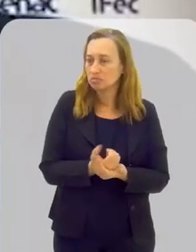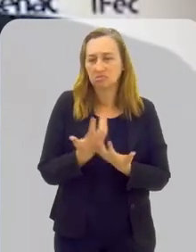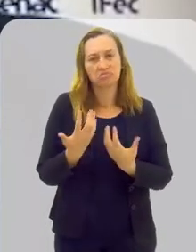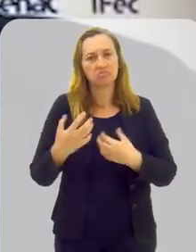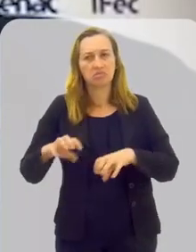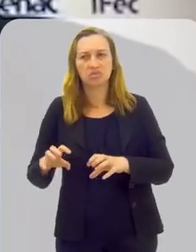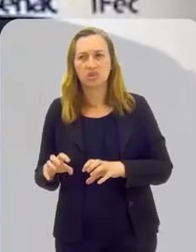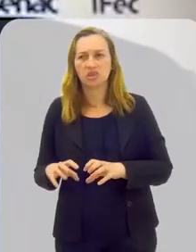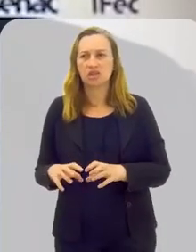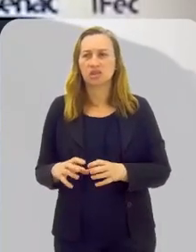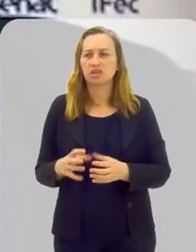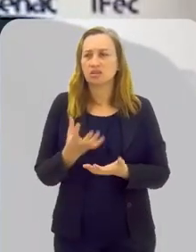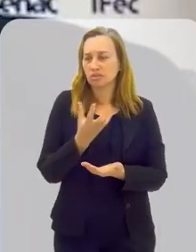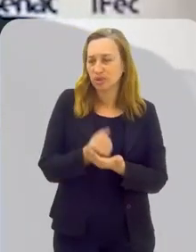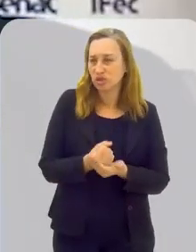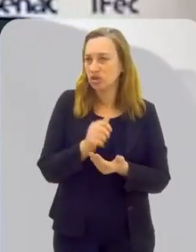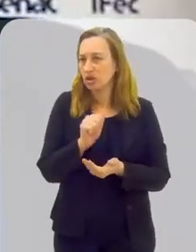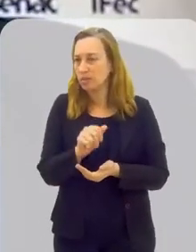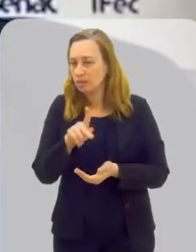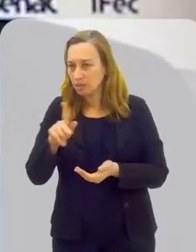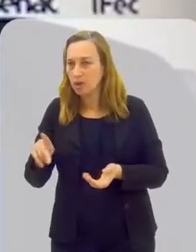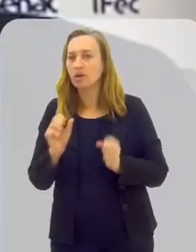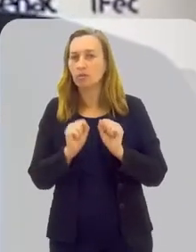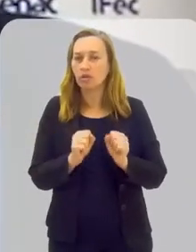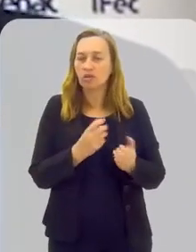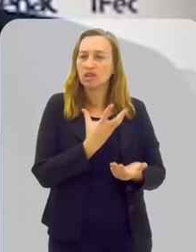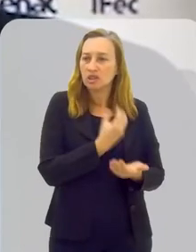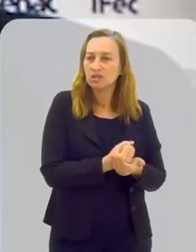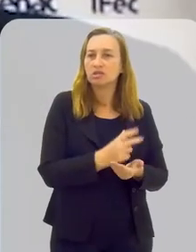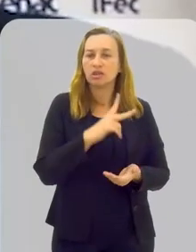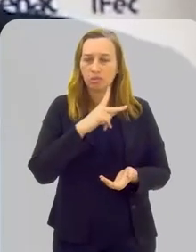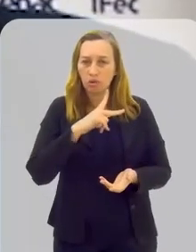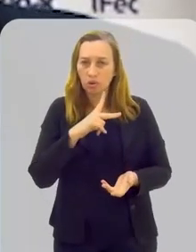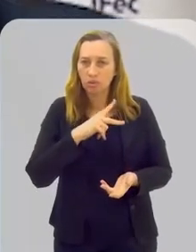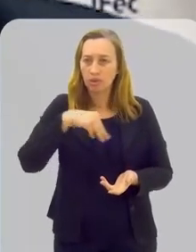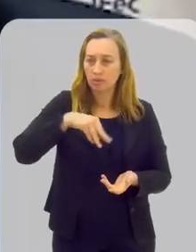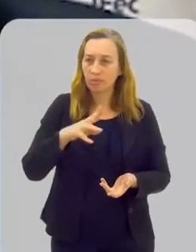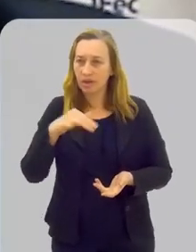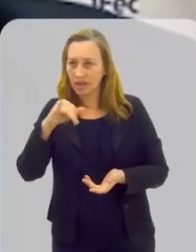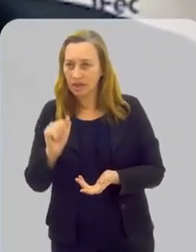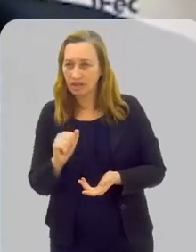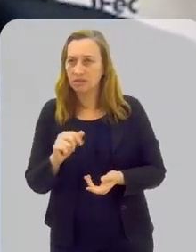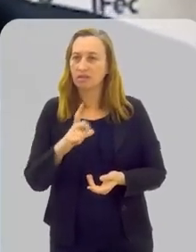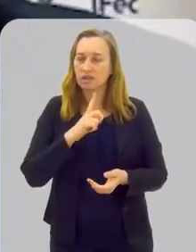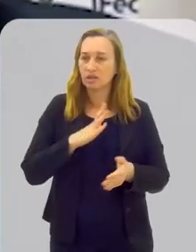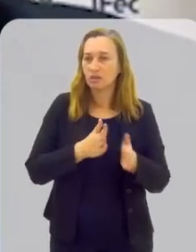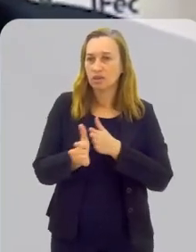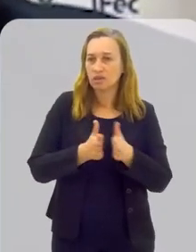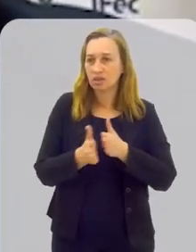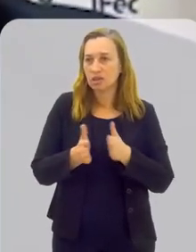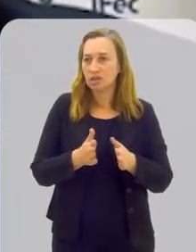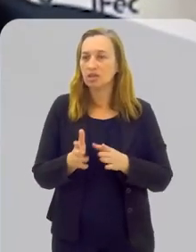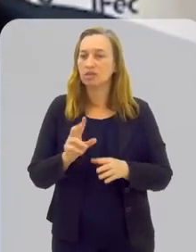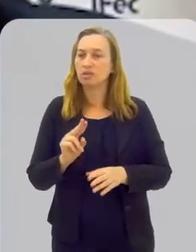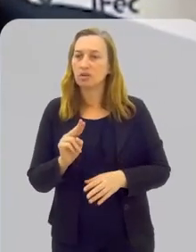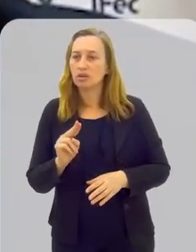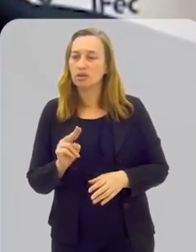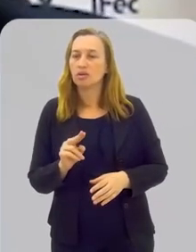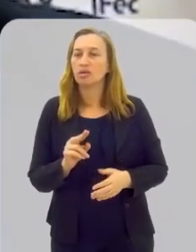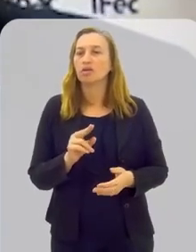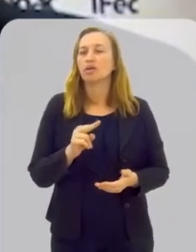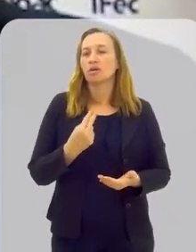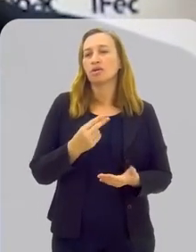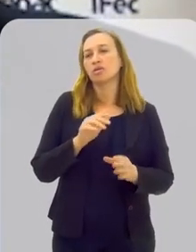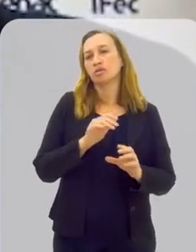que onde você pode fazer também baixar você pode fazer o cadastro Ah não não quero fazer o baixar o aplicativo você pode fazer o cadastro na própria